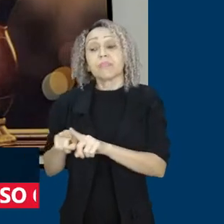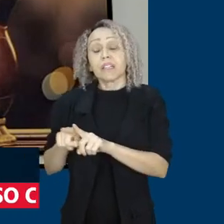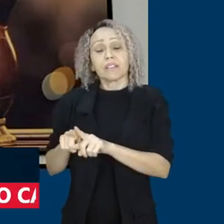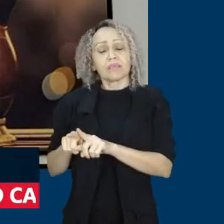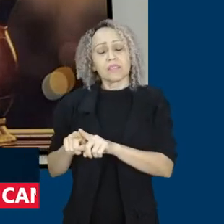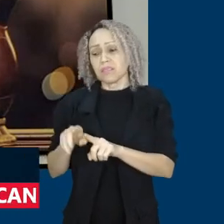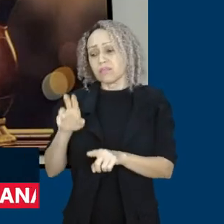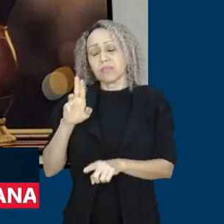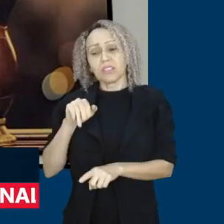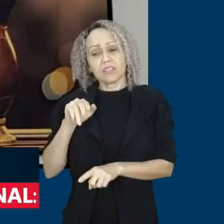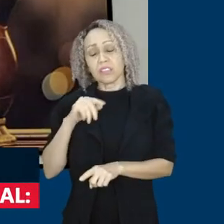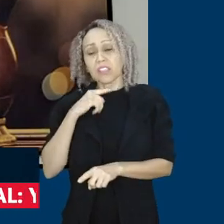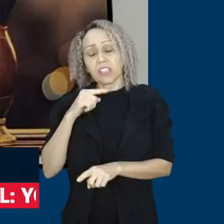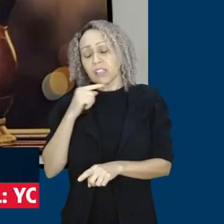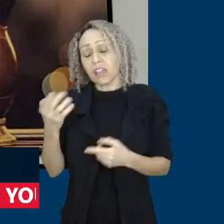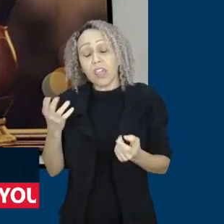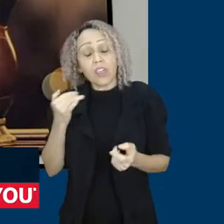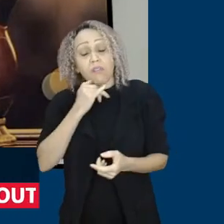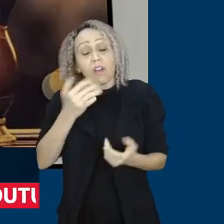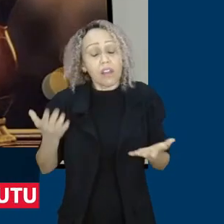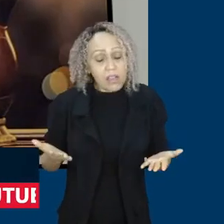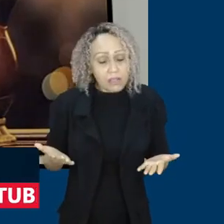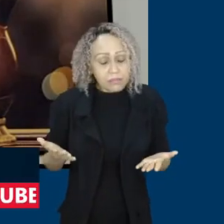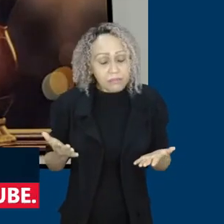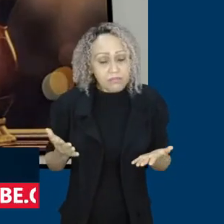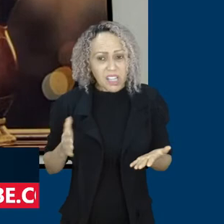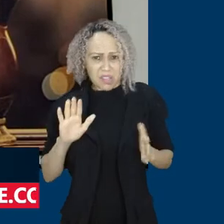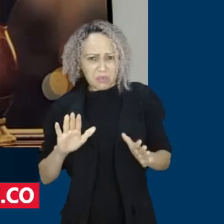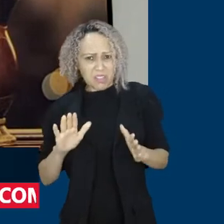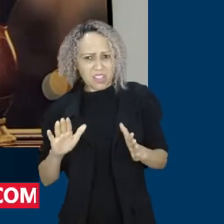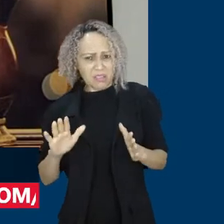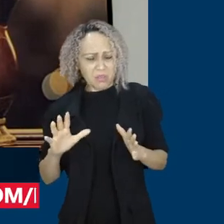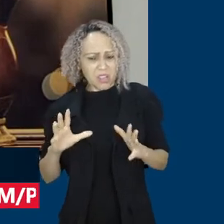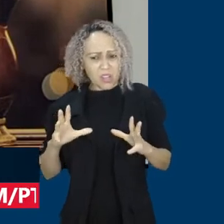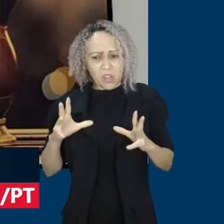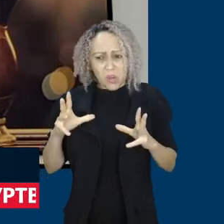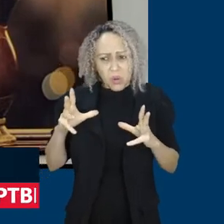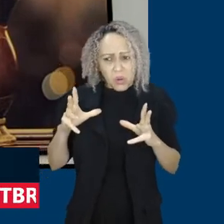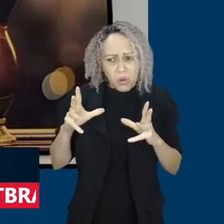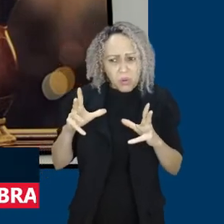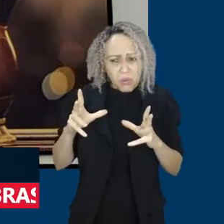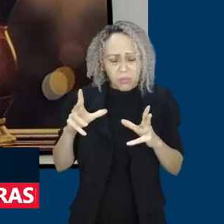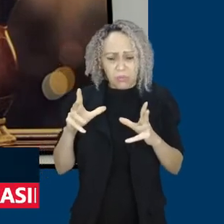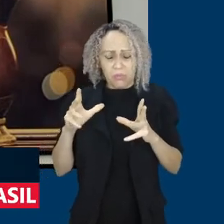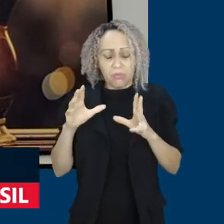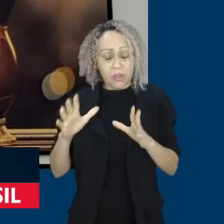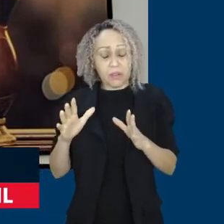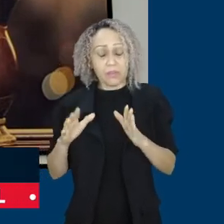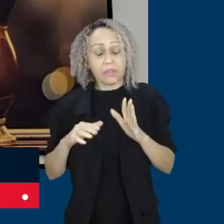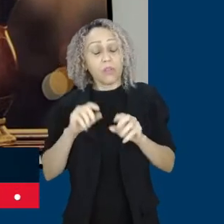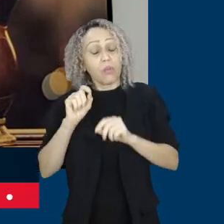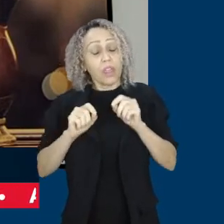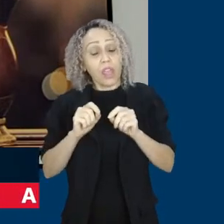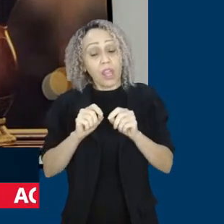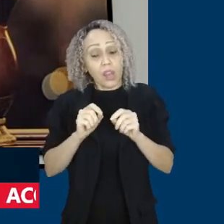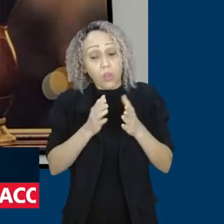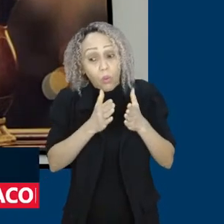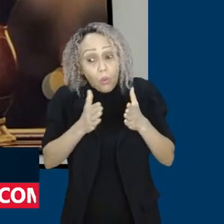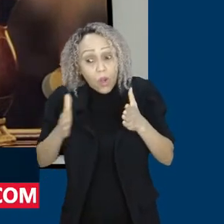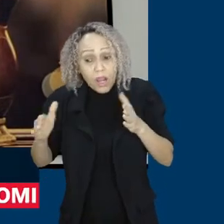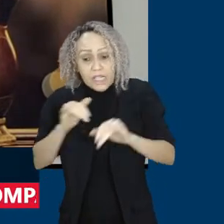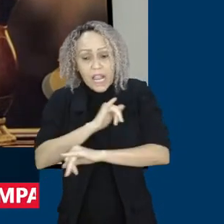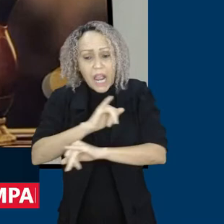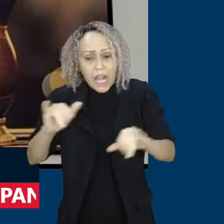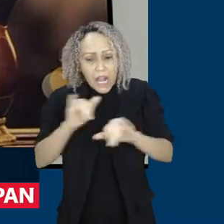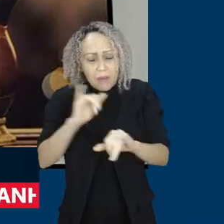quem em plena campanha iria dizer só que para mim vale a palavra data empenhada e vale a